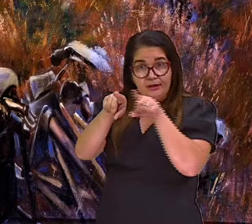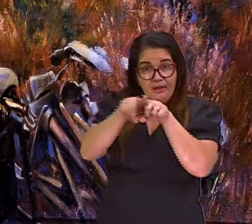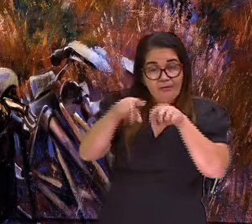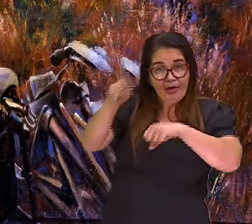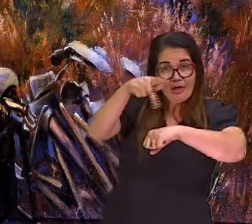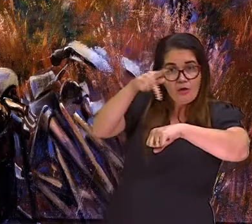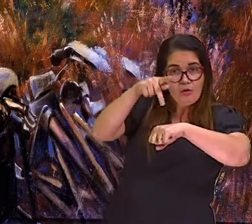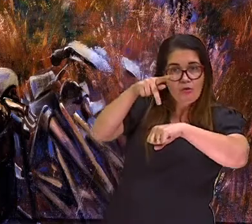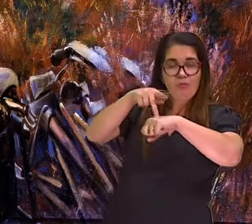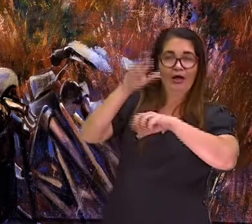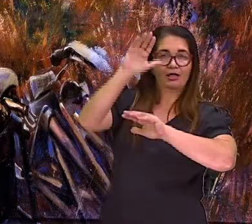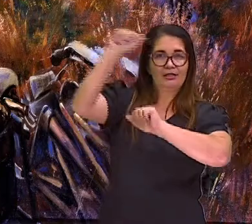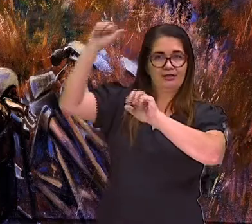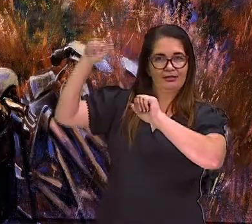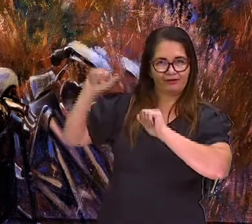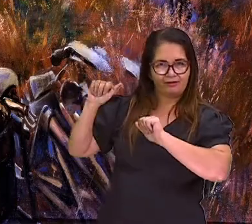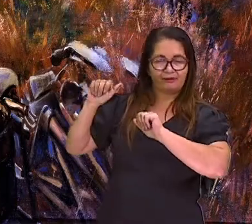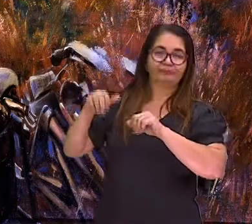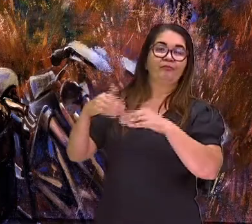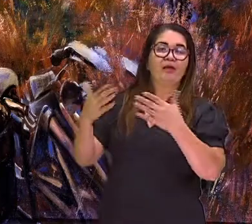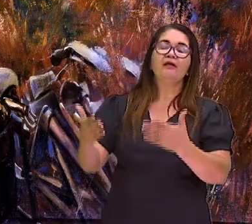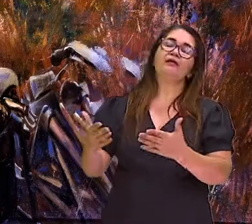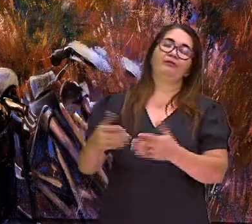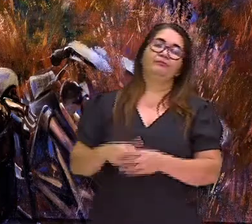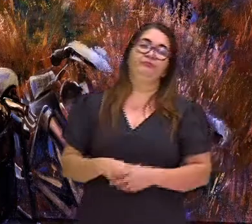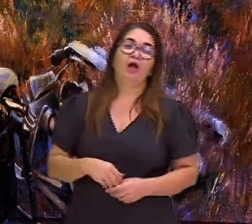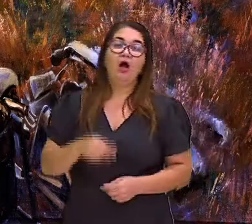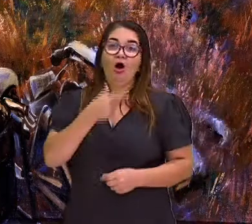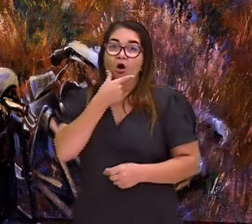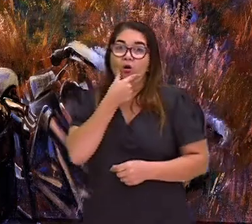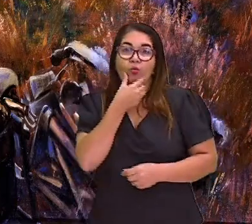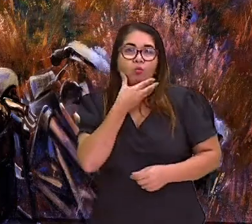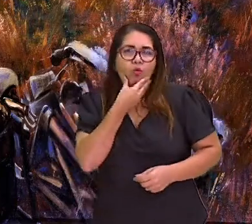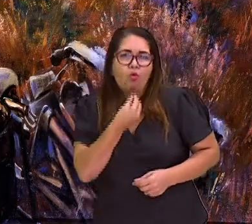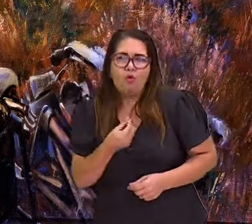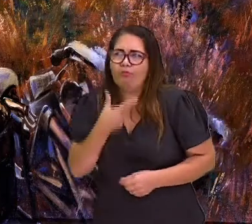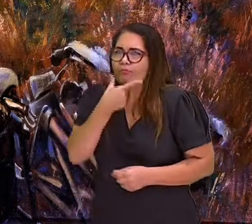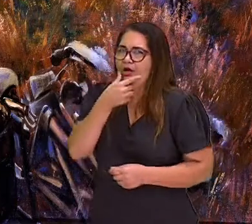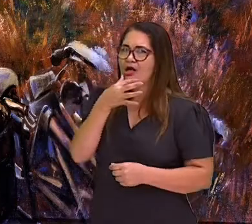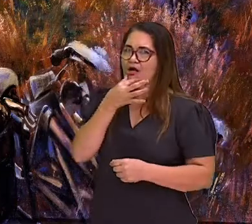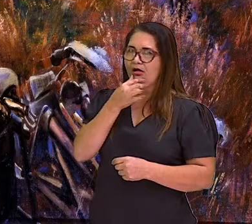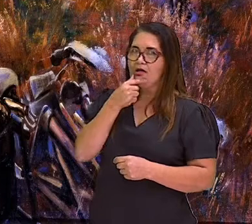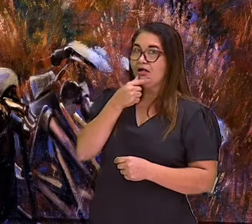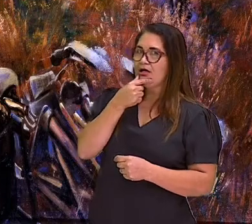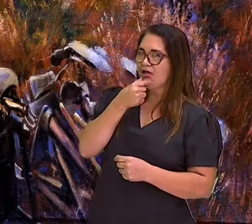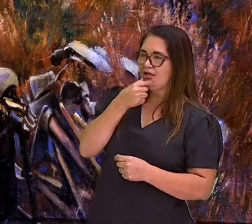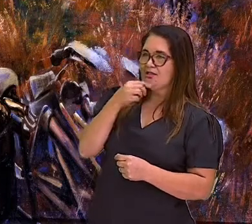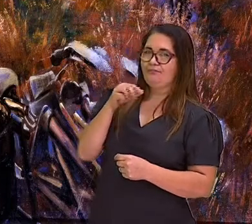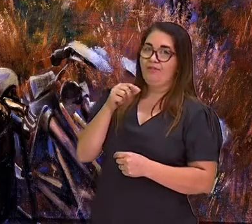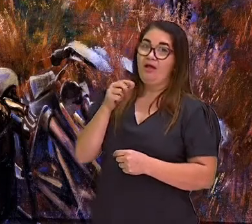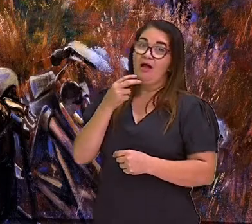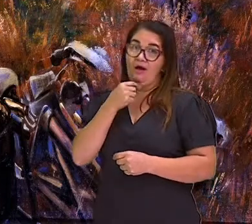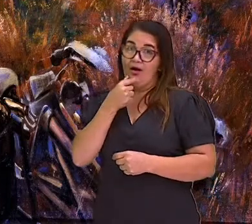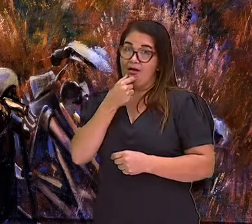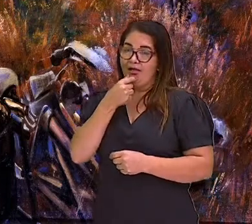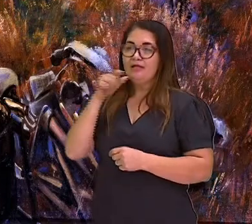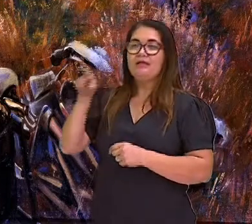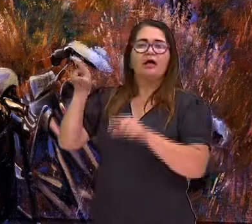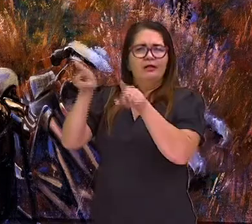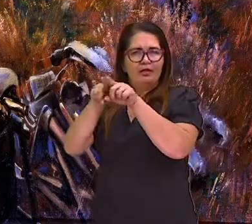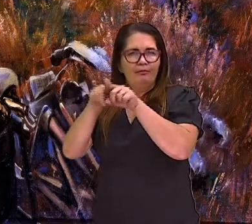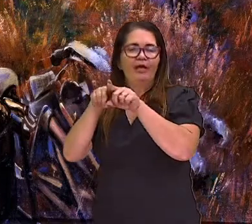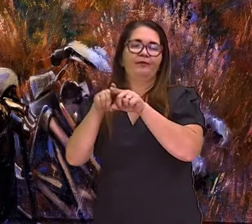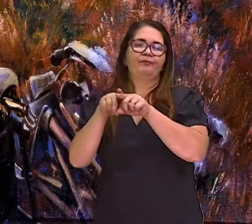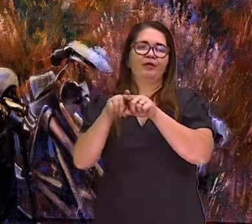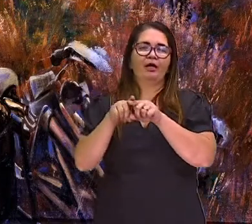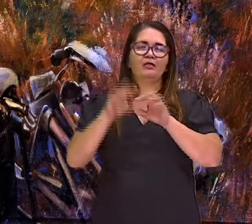Walter vai em busca de ouro, de pedras preciosas, de metais preciosos, de riqueza